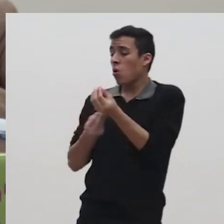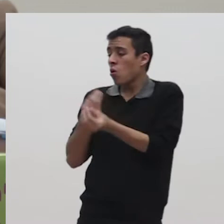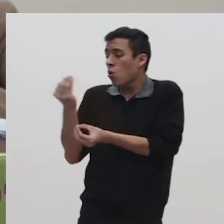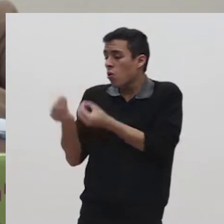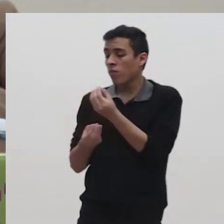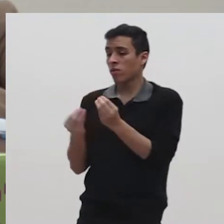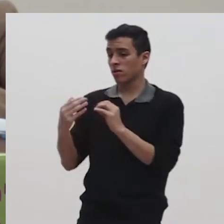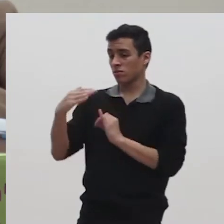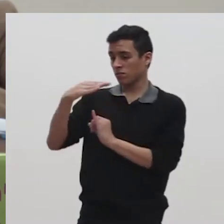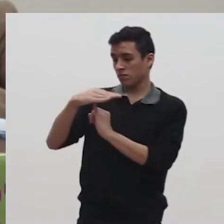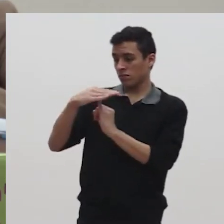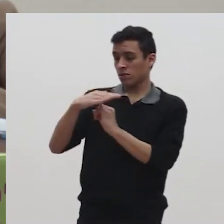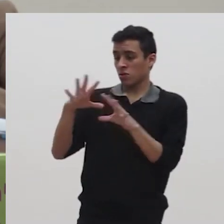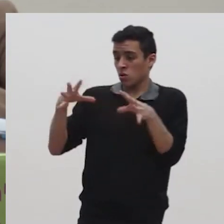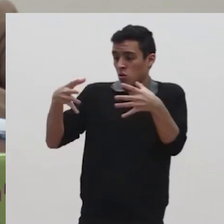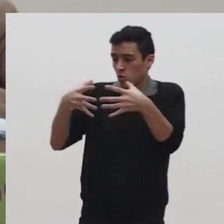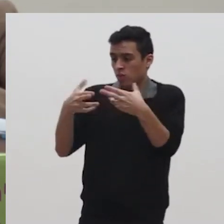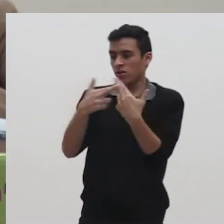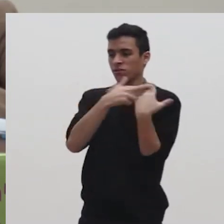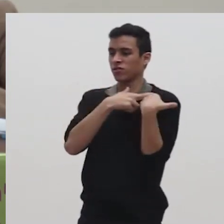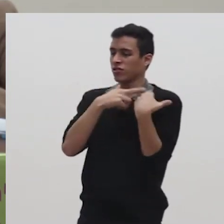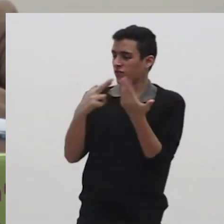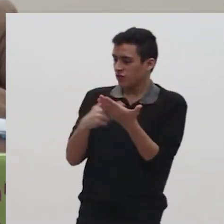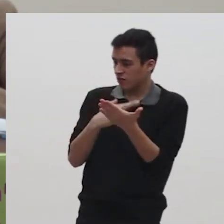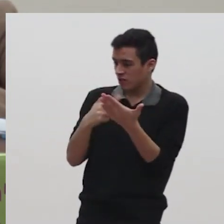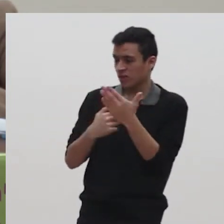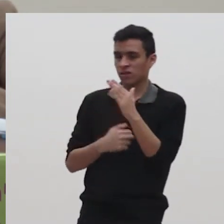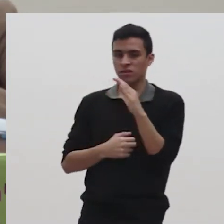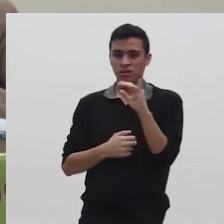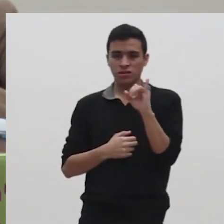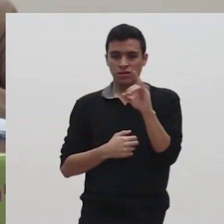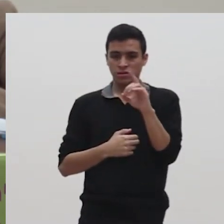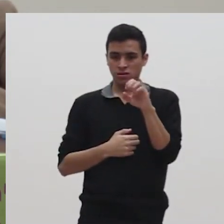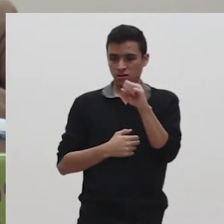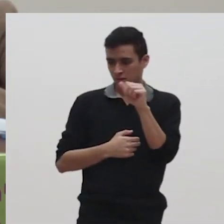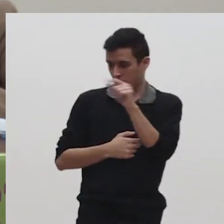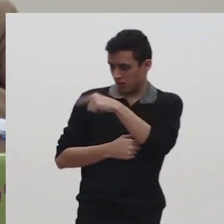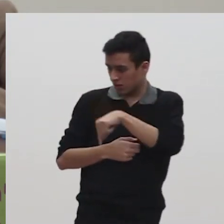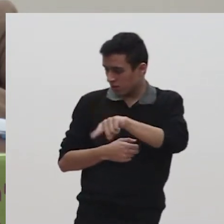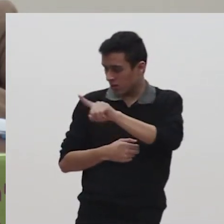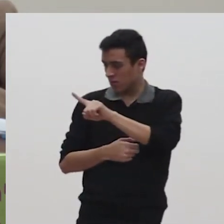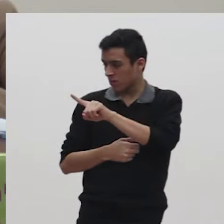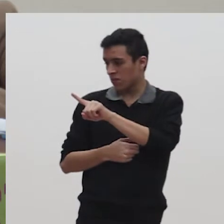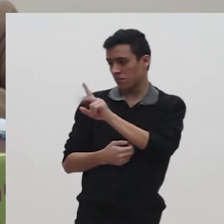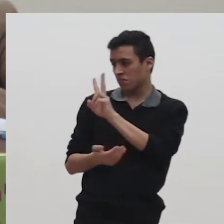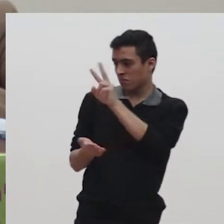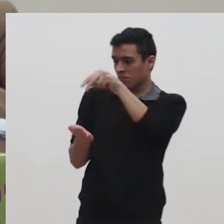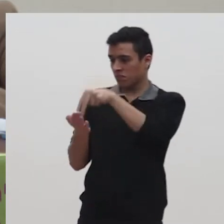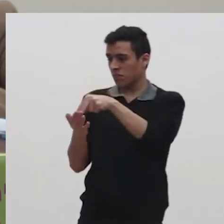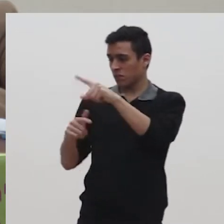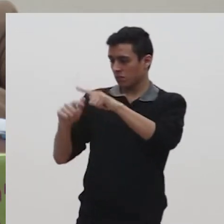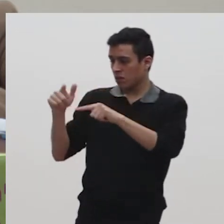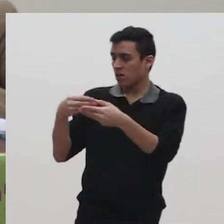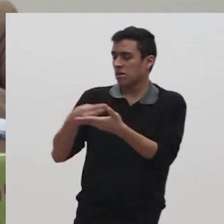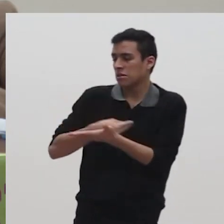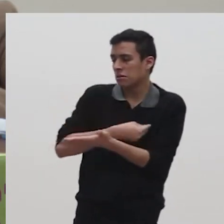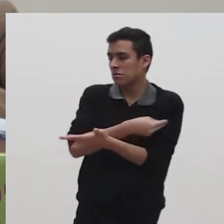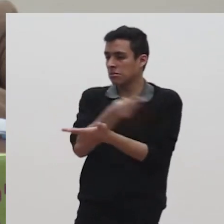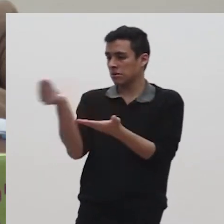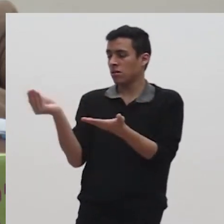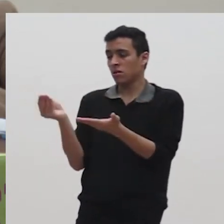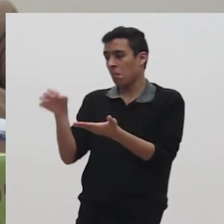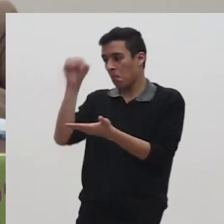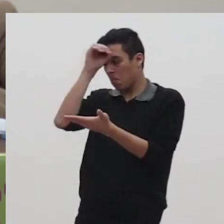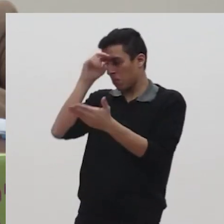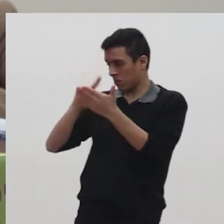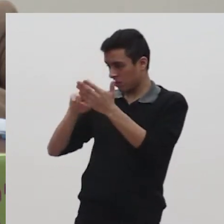que vocês vão institucionalizar o RIDESA. E eu vou dizer, então, o que é o RIDESA. Eu acho que o candidato que colocou isso no seu próprio material que foi distribuído para vocês aqui, não sabe o